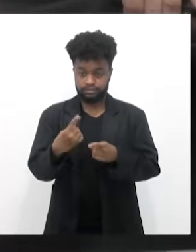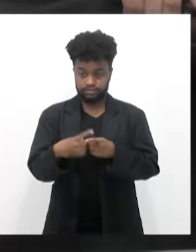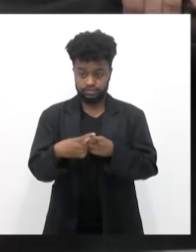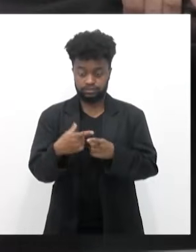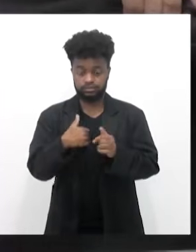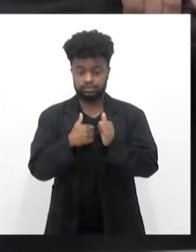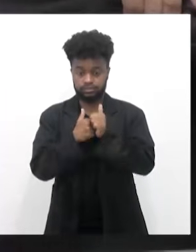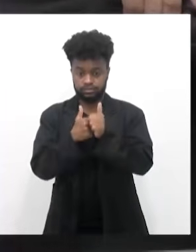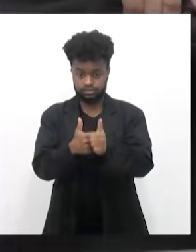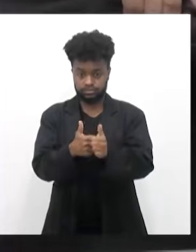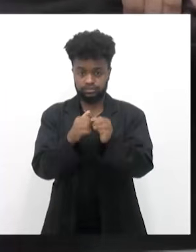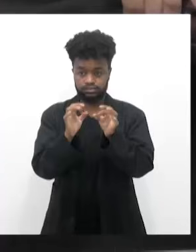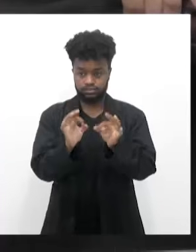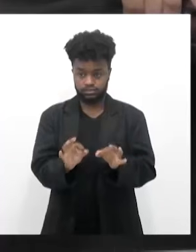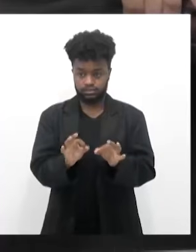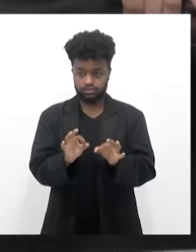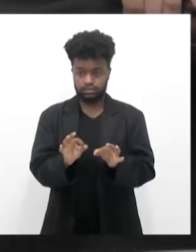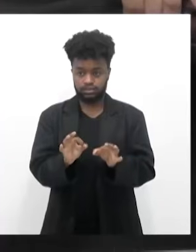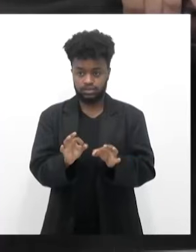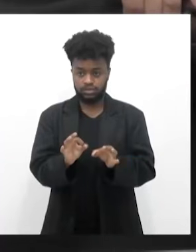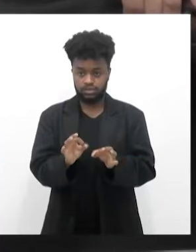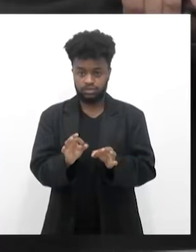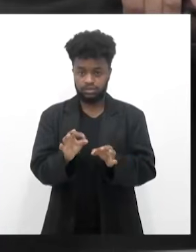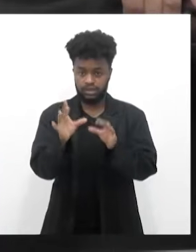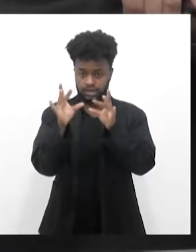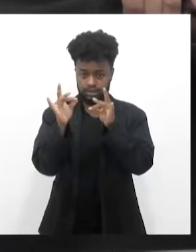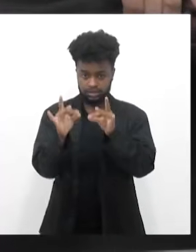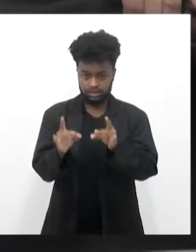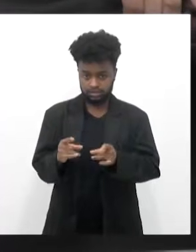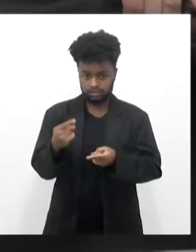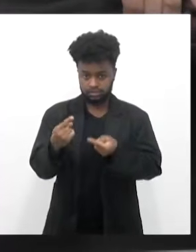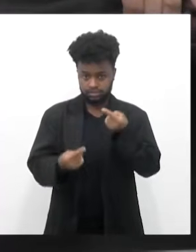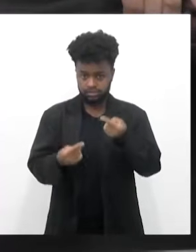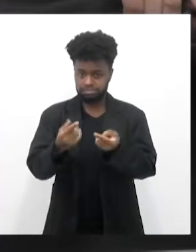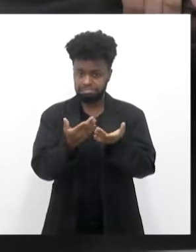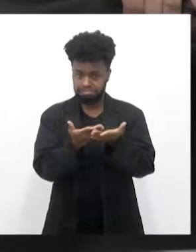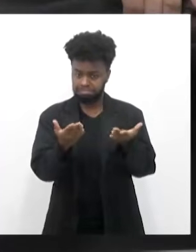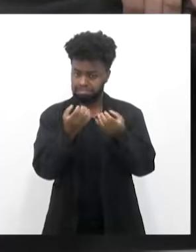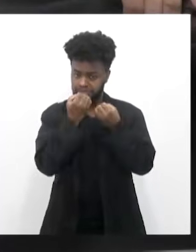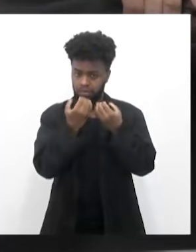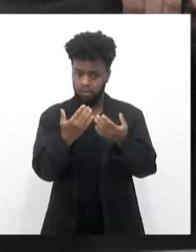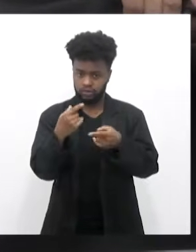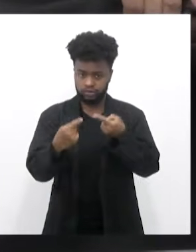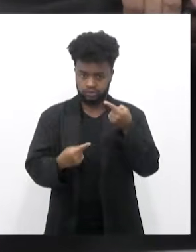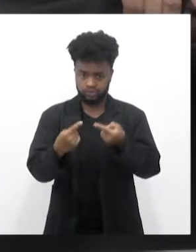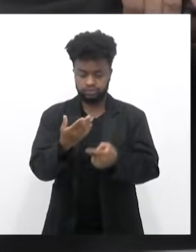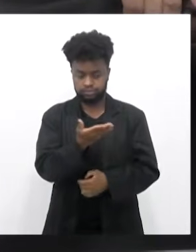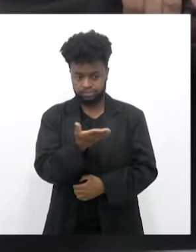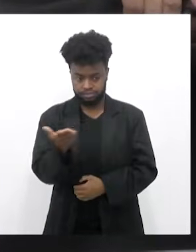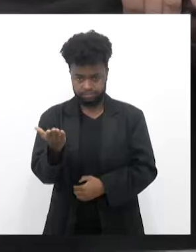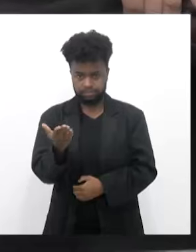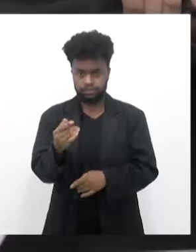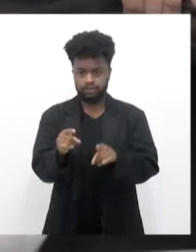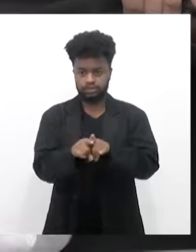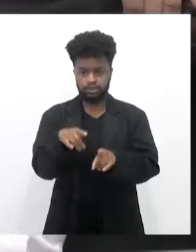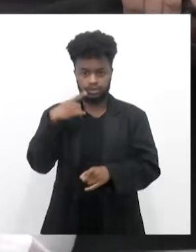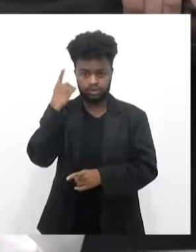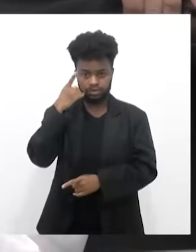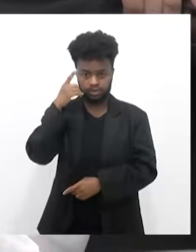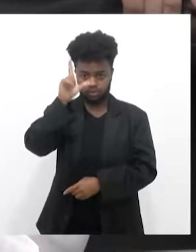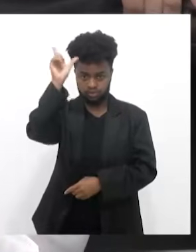acompanhei detidamente a densa discussão de bom nível entre Vossa Excelência e o deputado Luiz